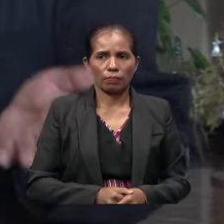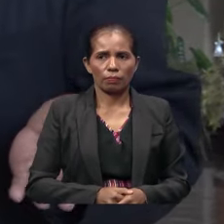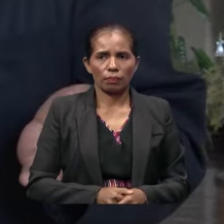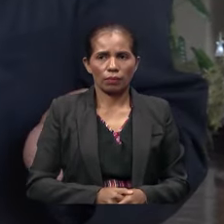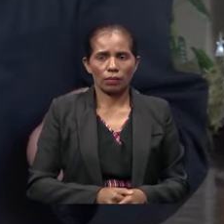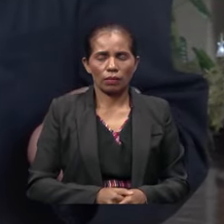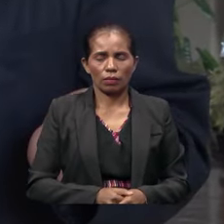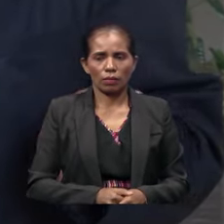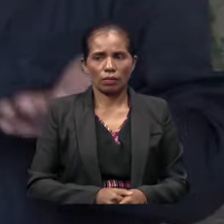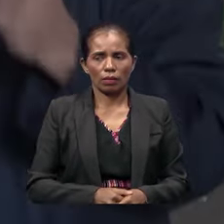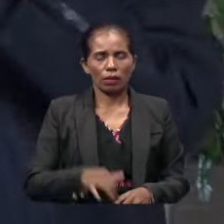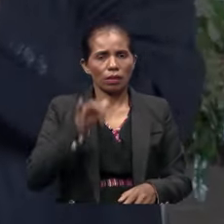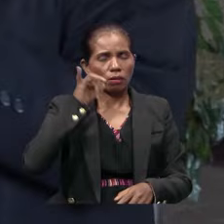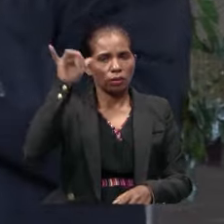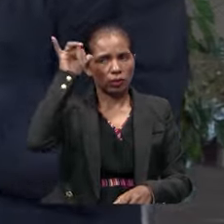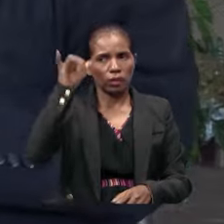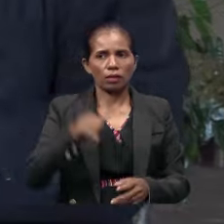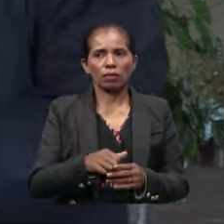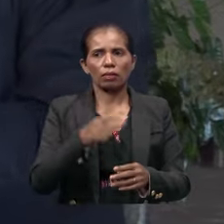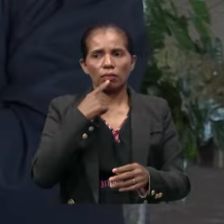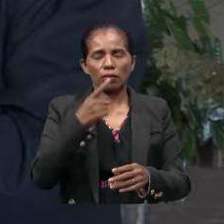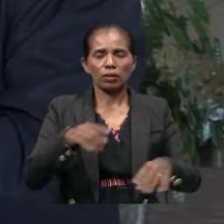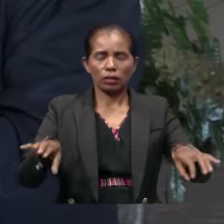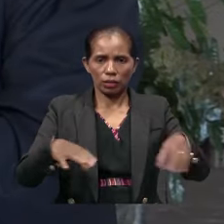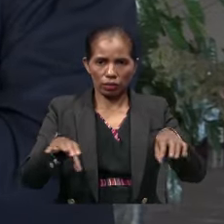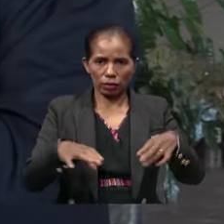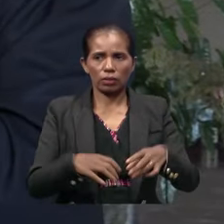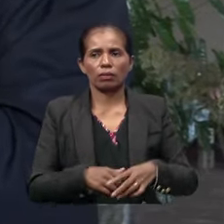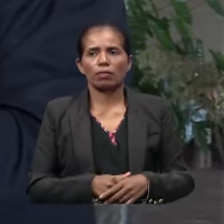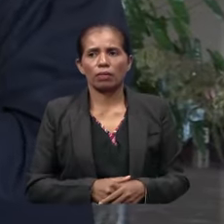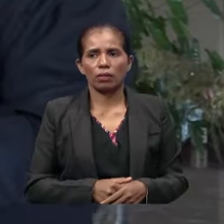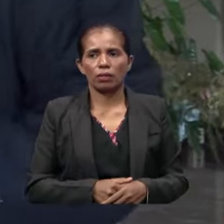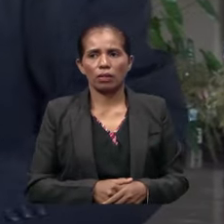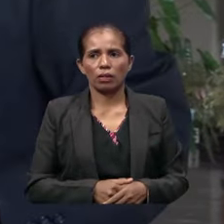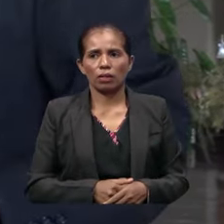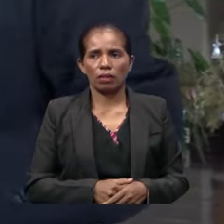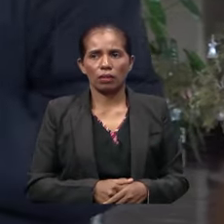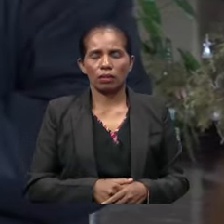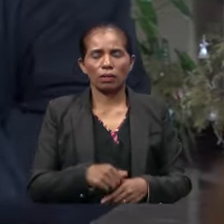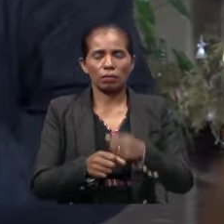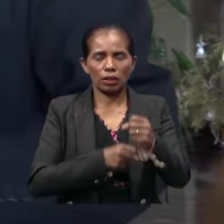Por isso que, mas foi em serviço, fale para ti, né, bem?